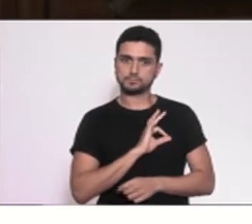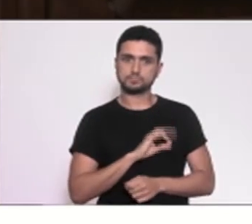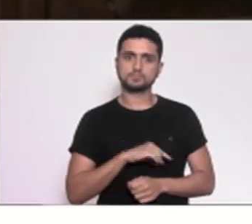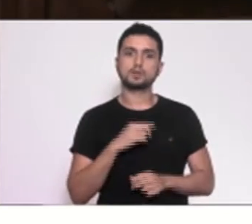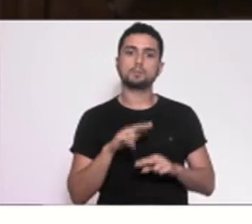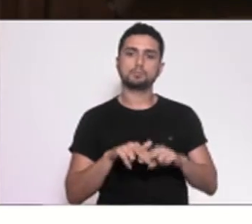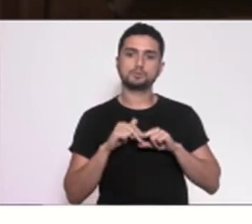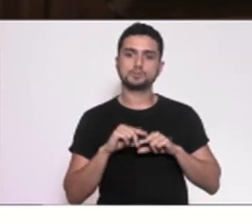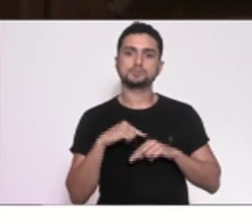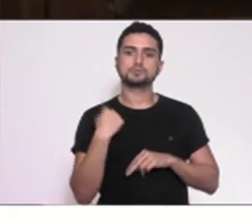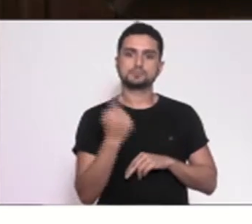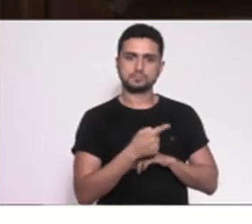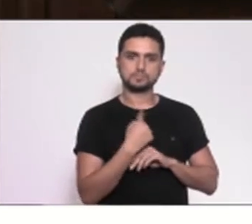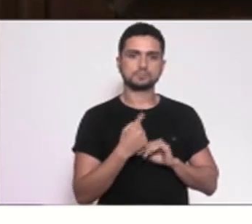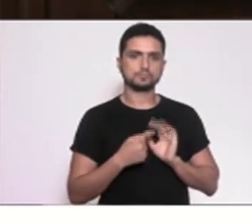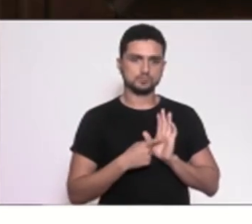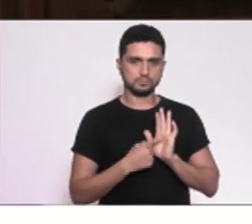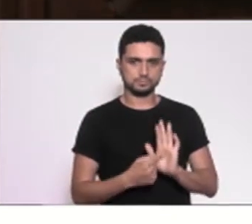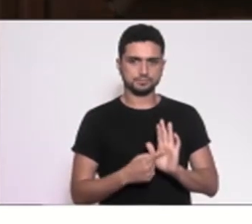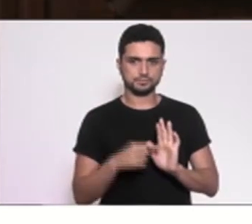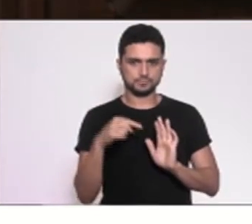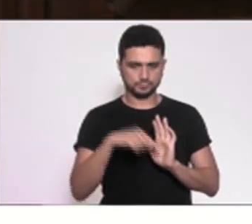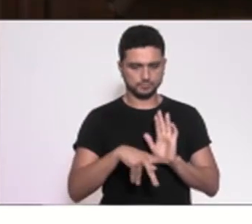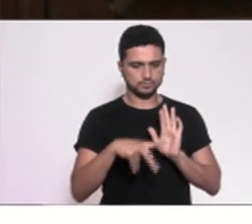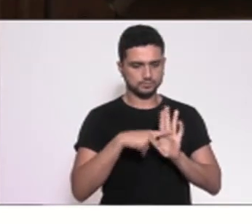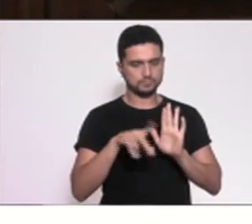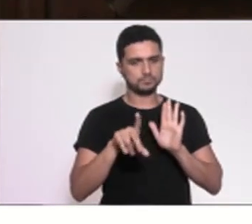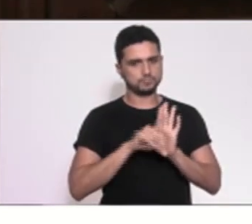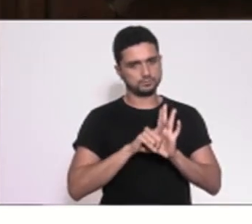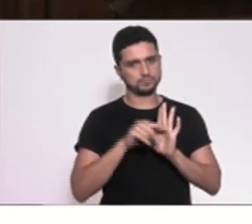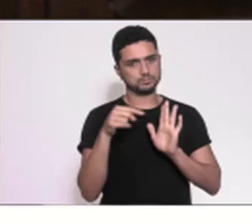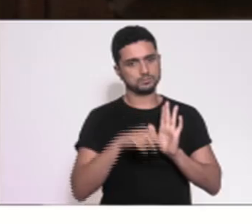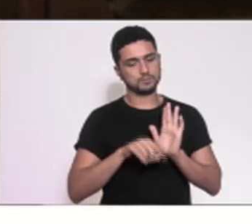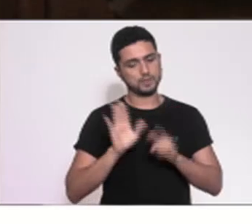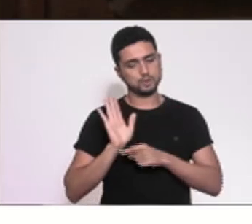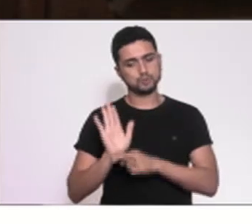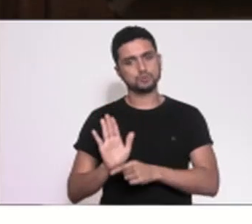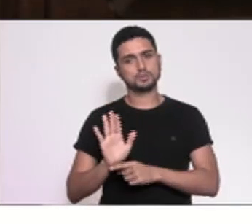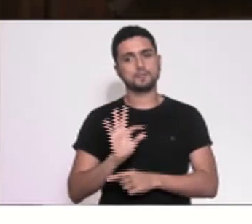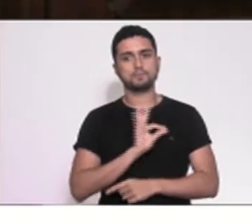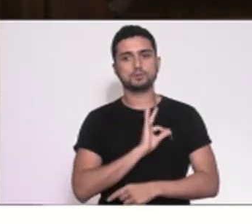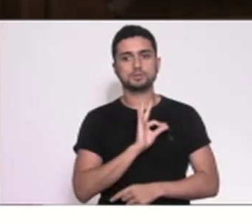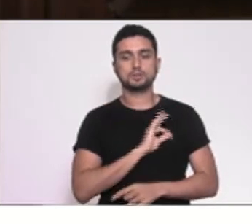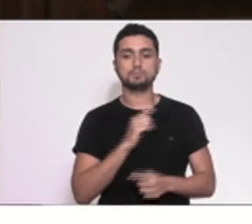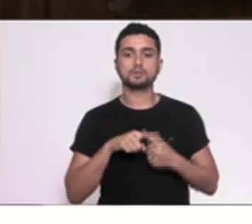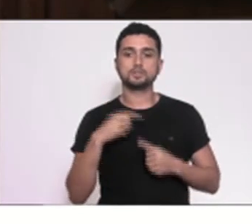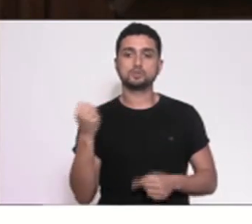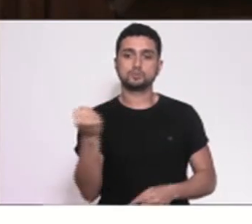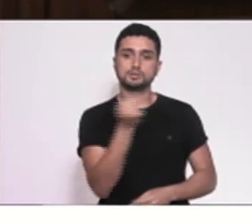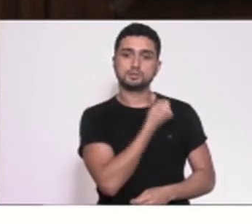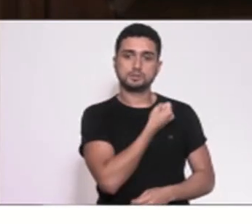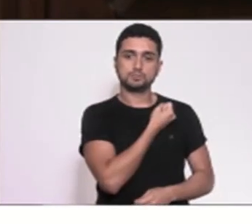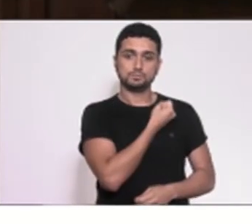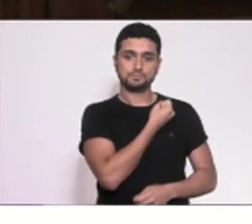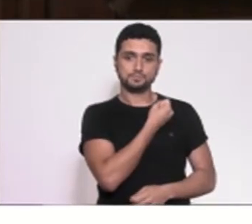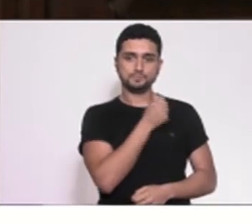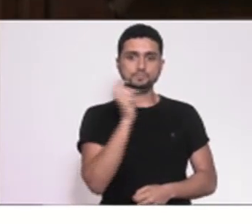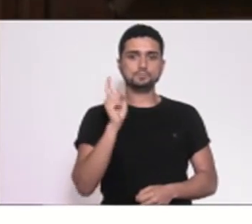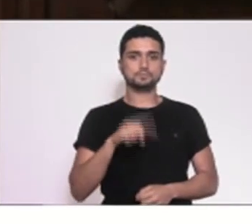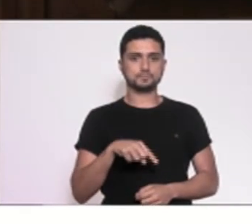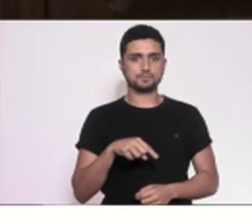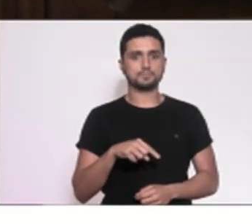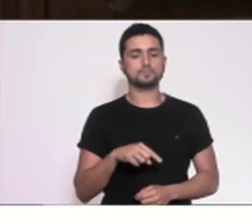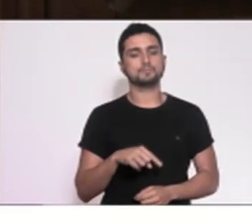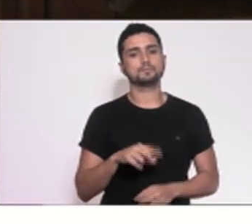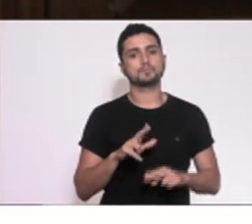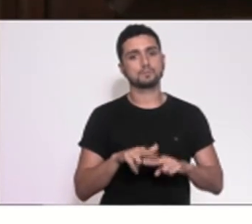gente apresenta, inclusive, esse projeto de lei, porque o suicídio também é resultado